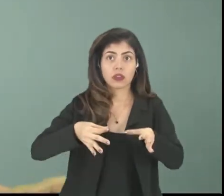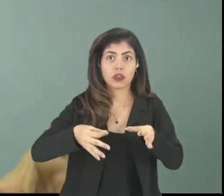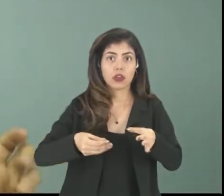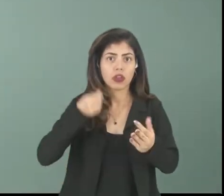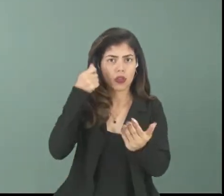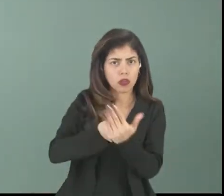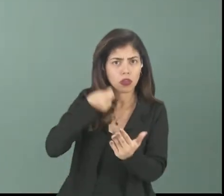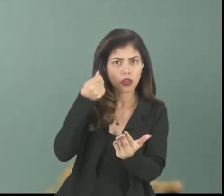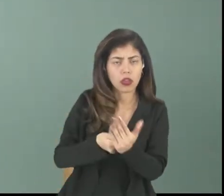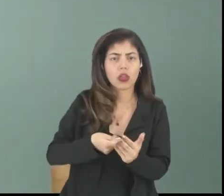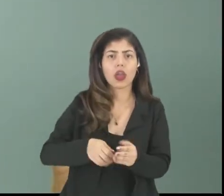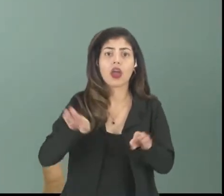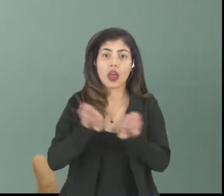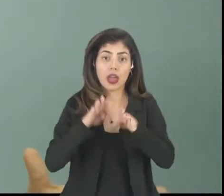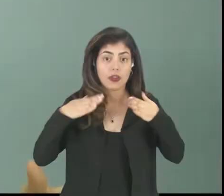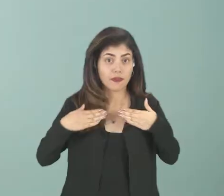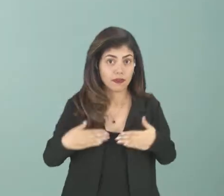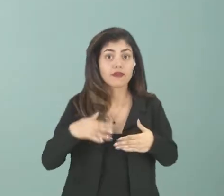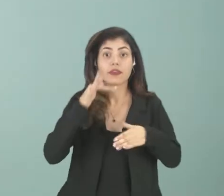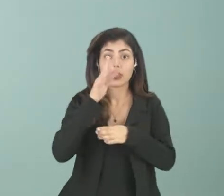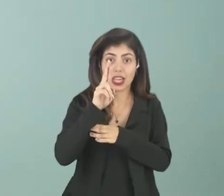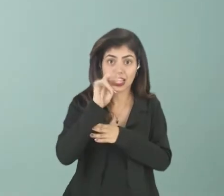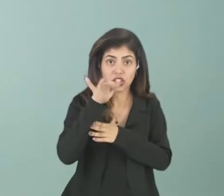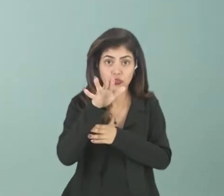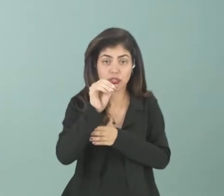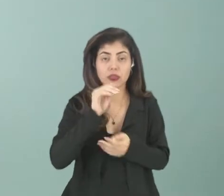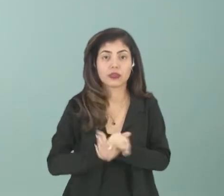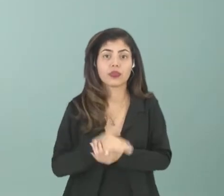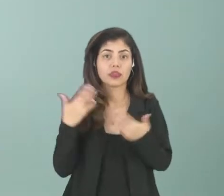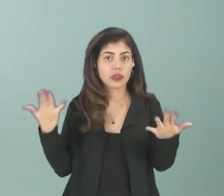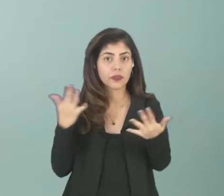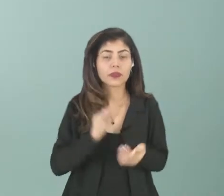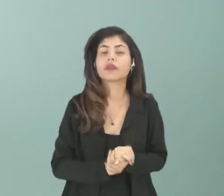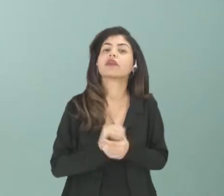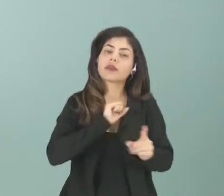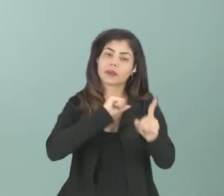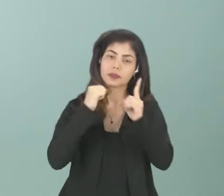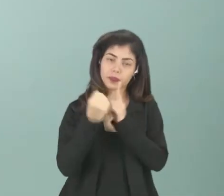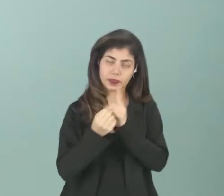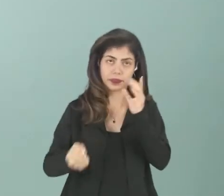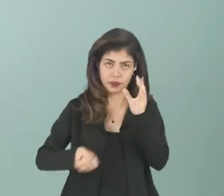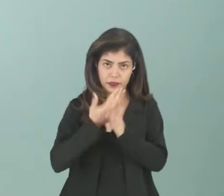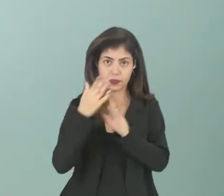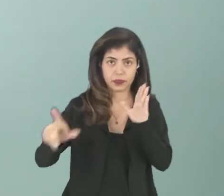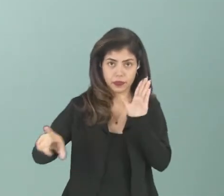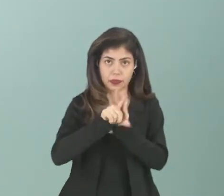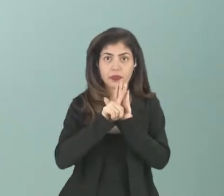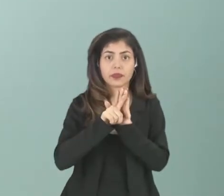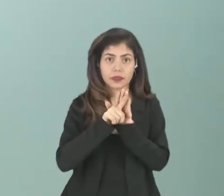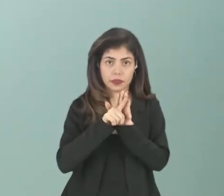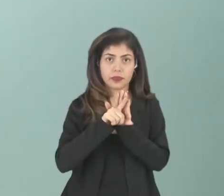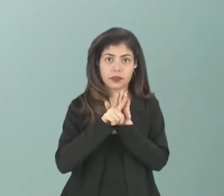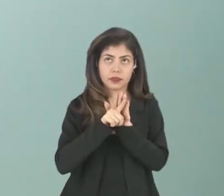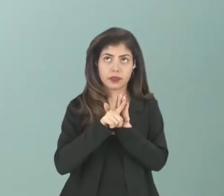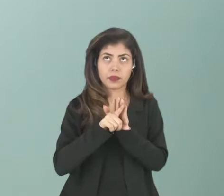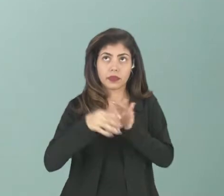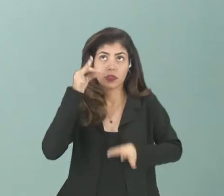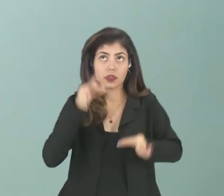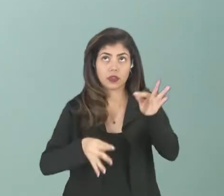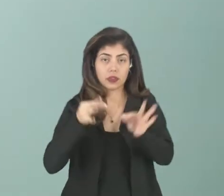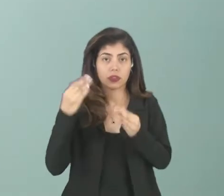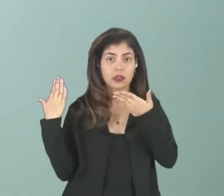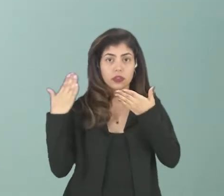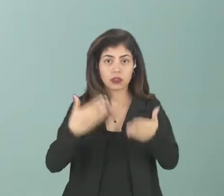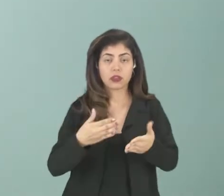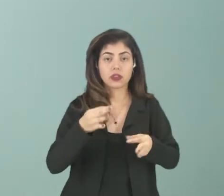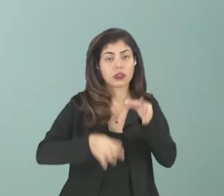vingança, é o castigo físico. Quando nós instituímos a sociedade, criamos a a lei teria que ser a justiça. E o